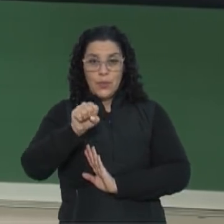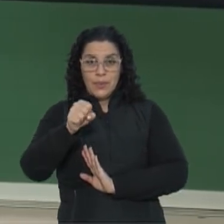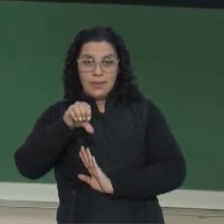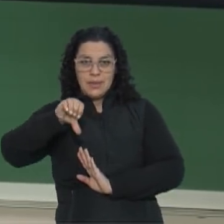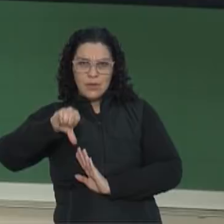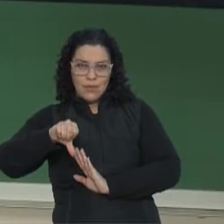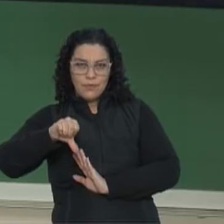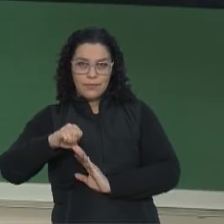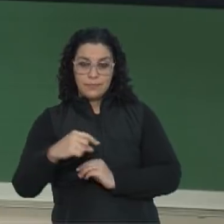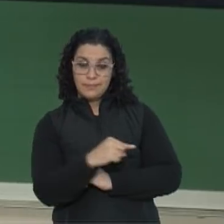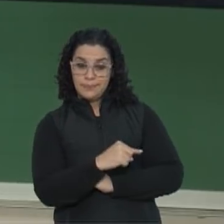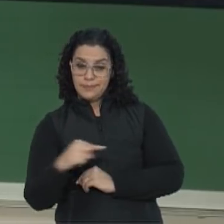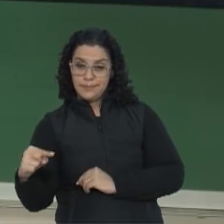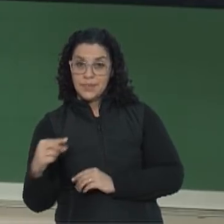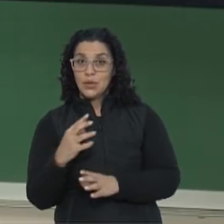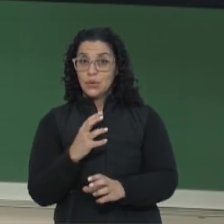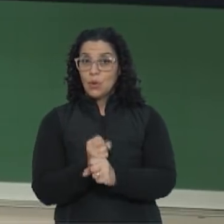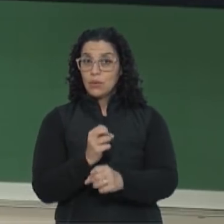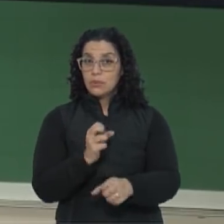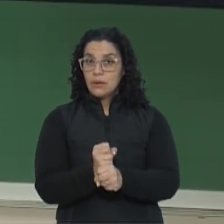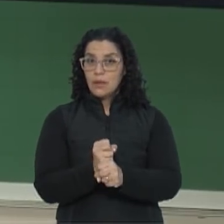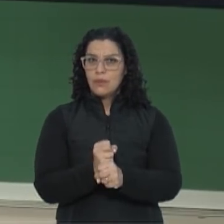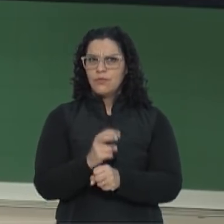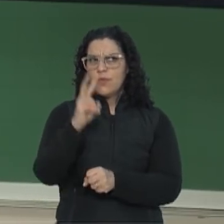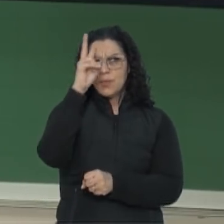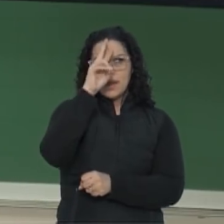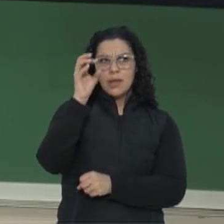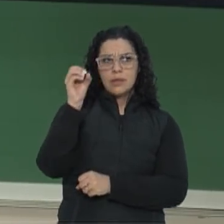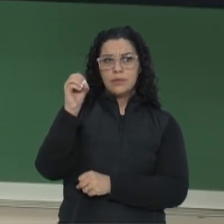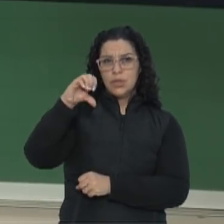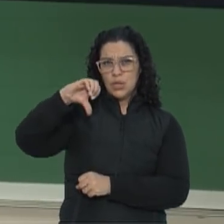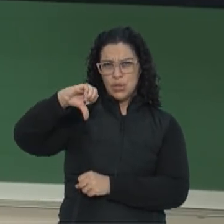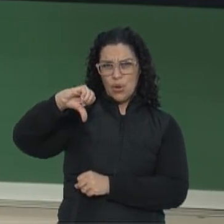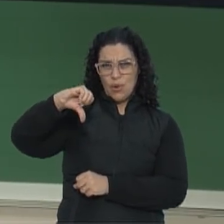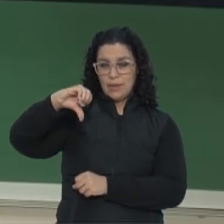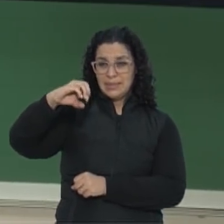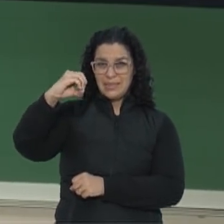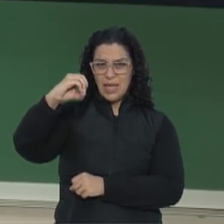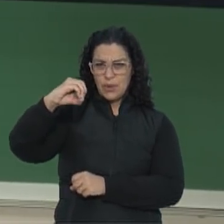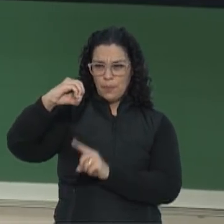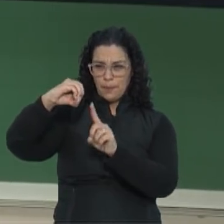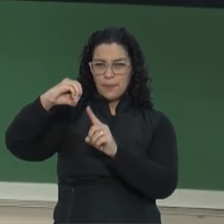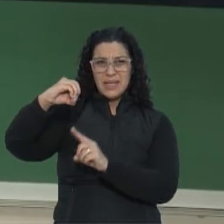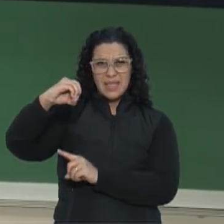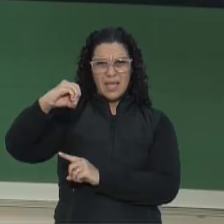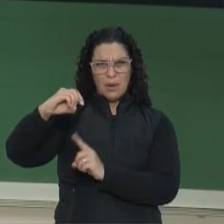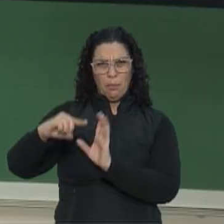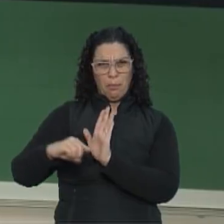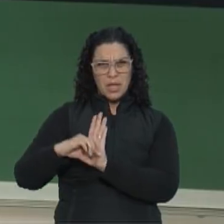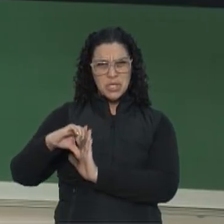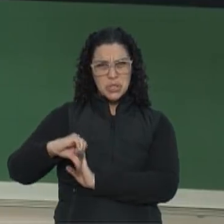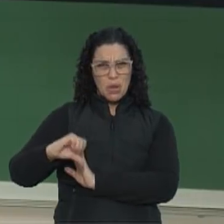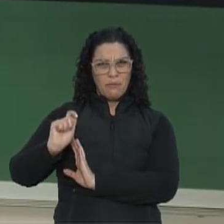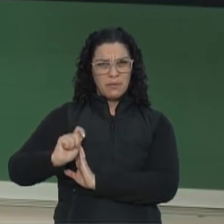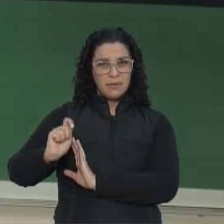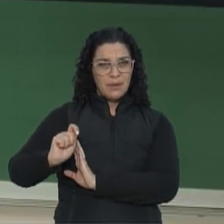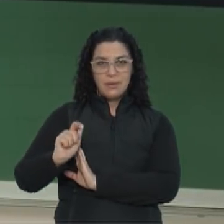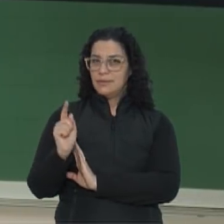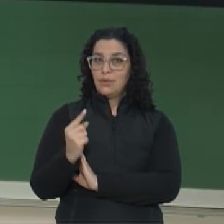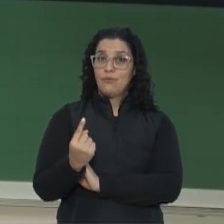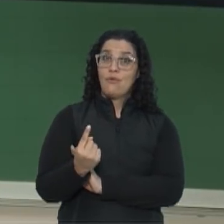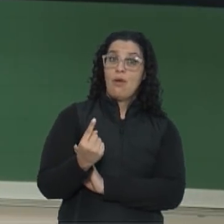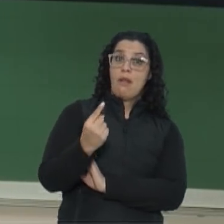7,89. Vamos lembrar, tem como eu tirar 9 de 0? Não tem. Eu vou precisar ir na